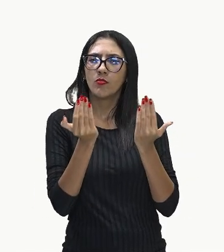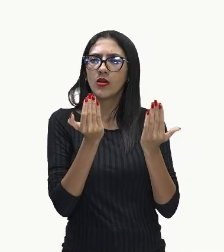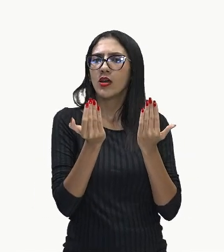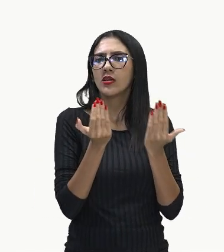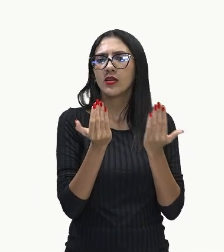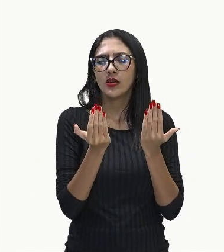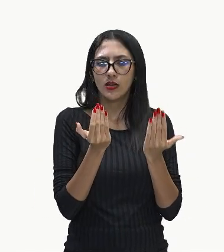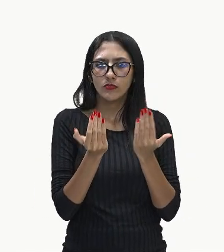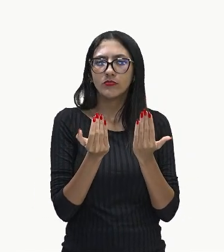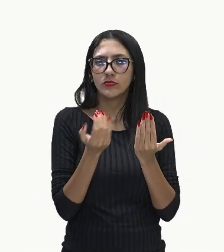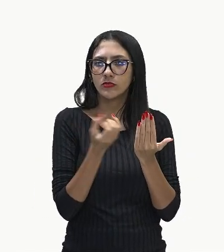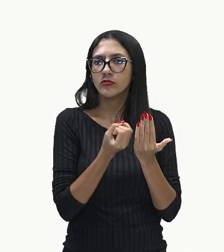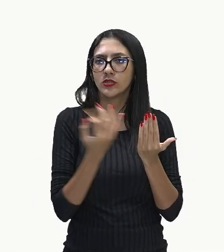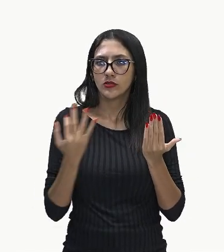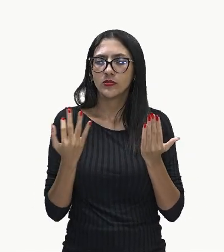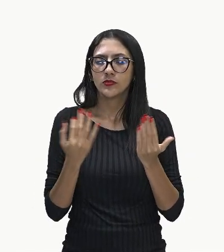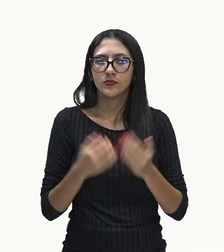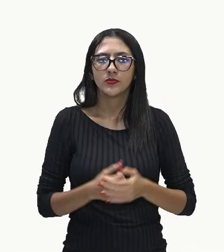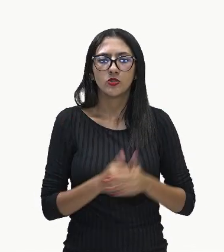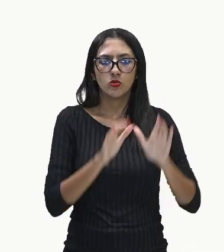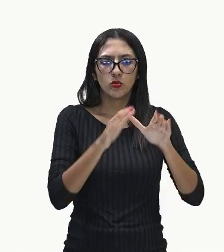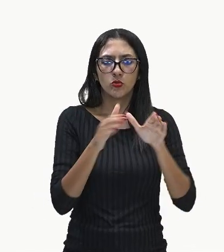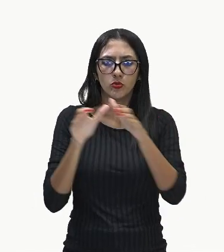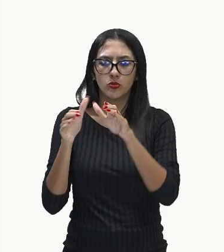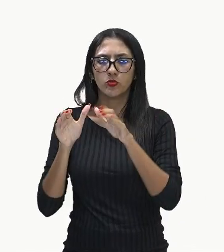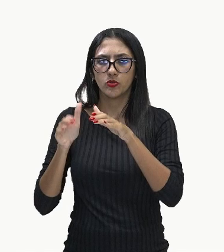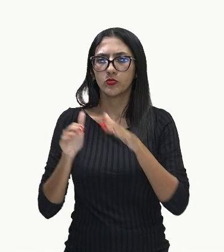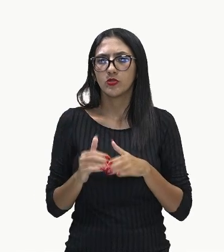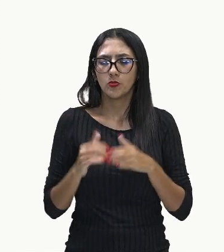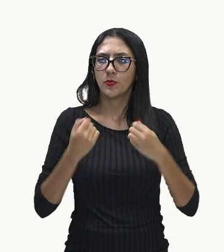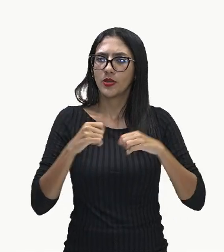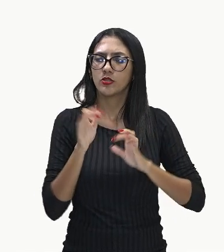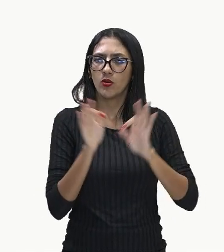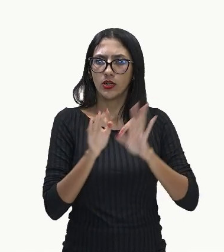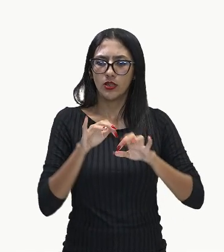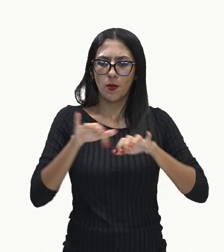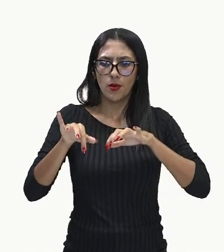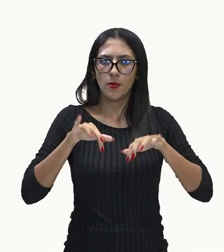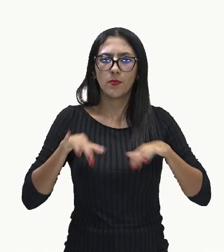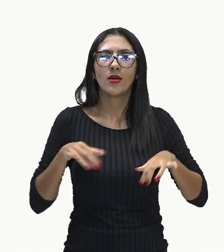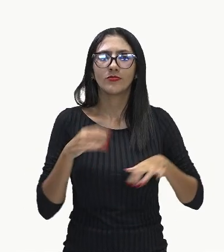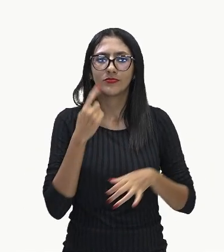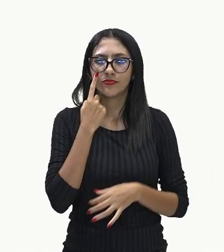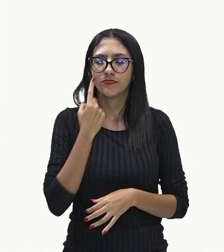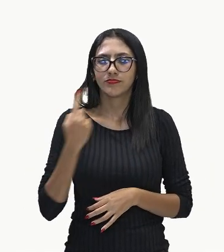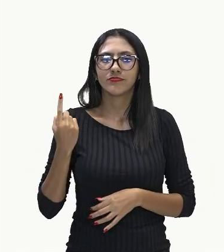palestra, extrato, ok? Então, aqui quem serão os extratos? Olha aqui,